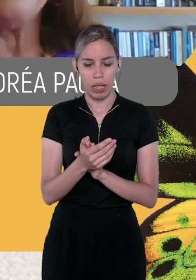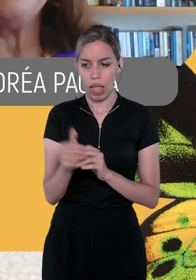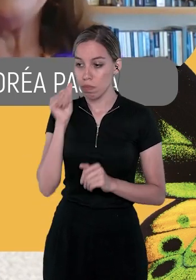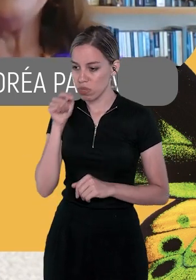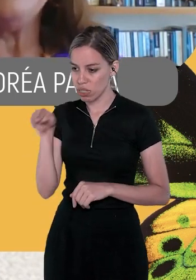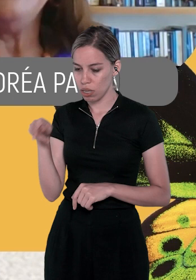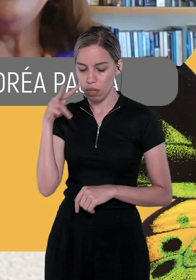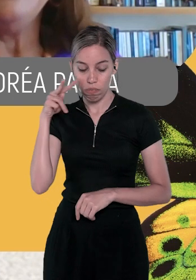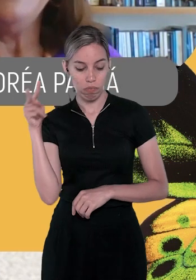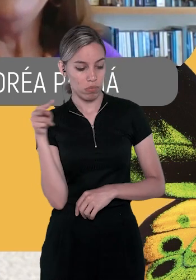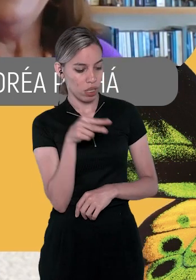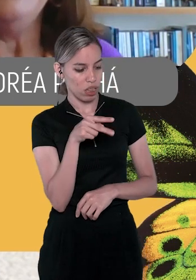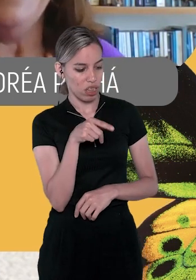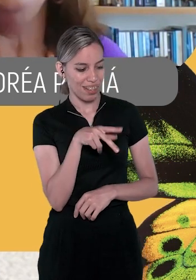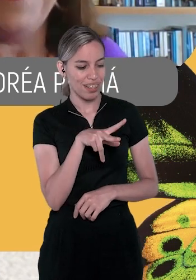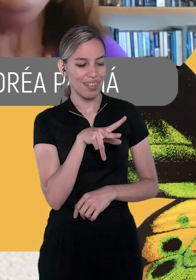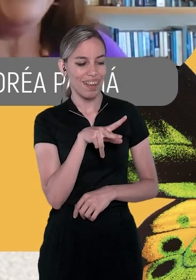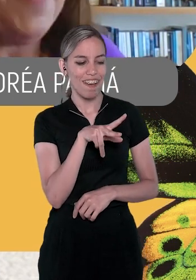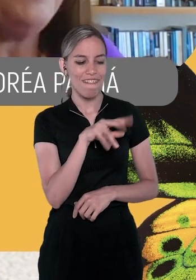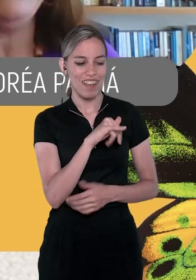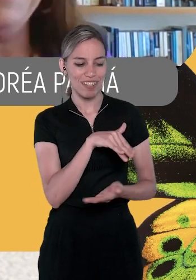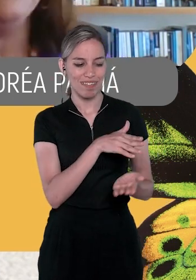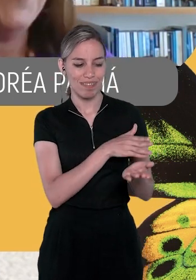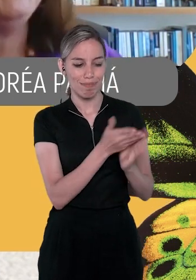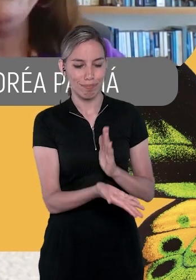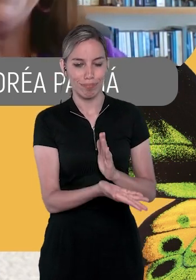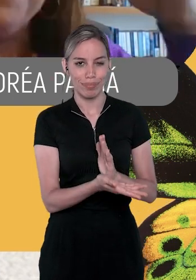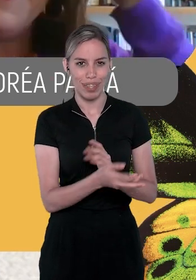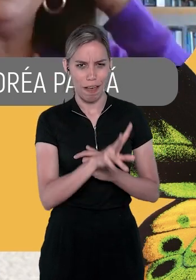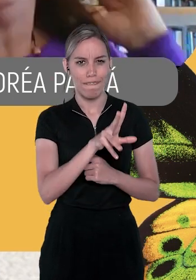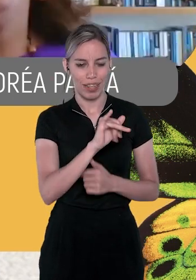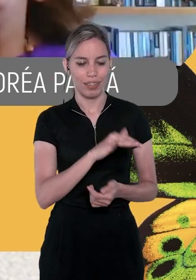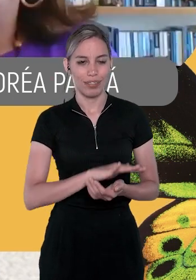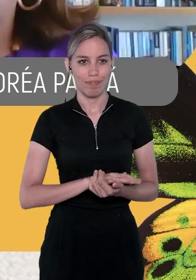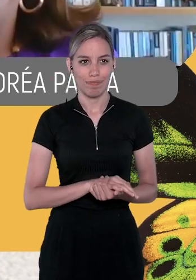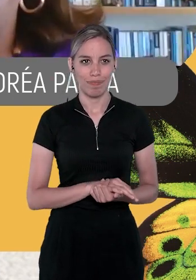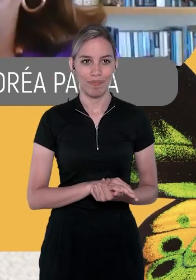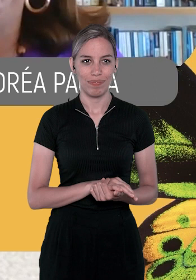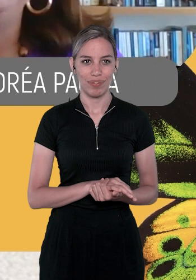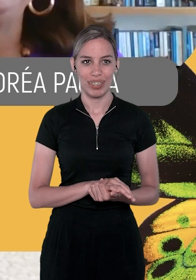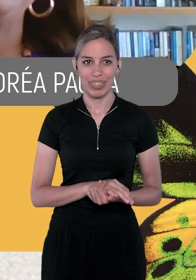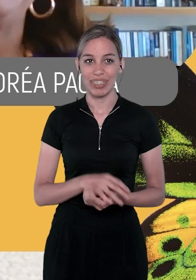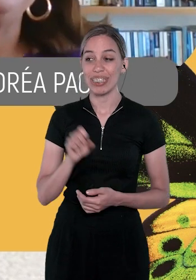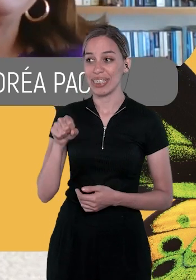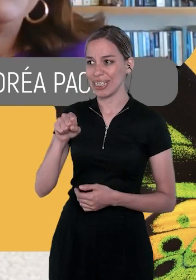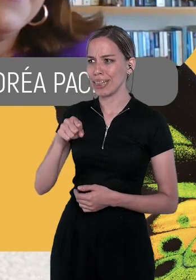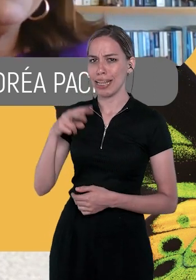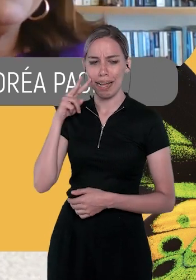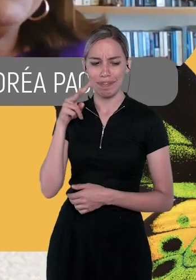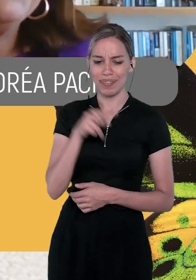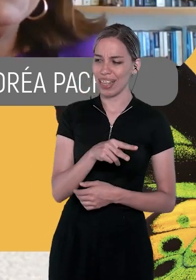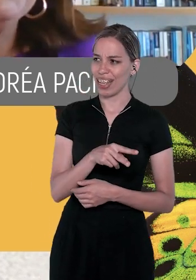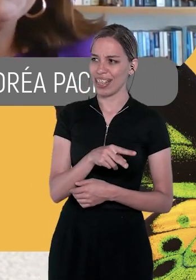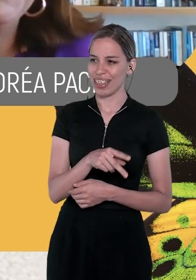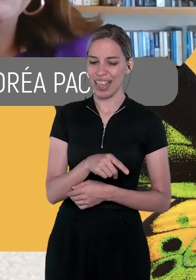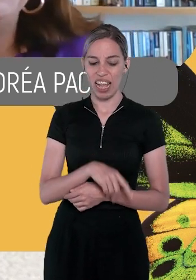ele vai escorregar, ele vai derrapar, em algum momento ele vai derrapar. Ou então ela olha assim: será que ele